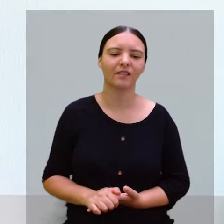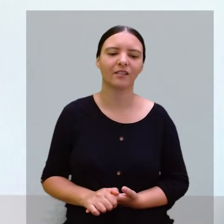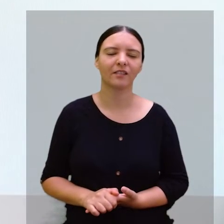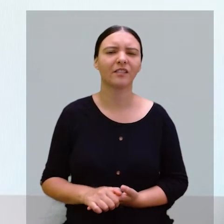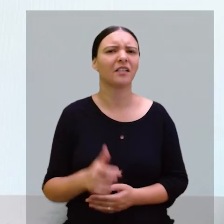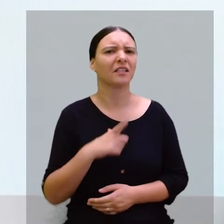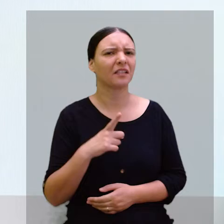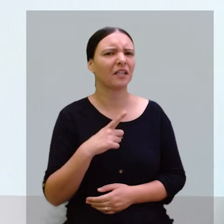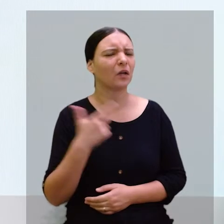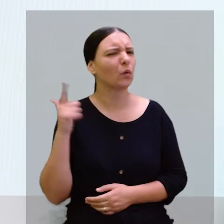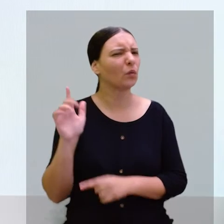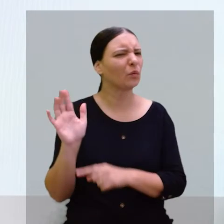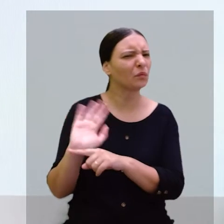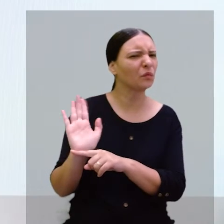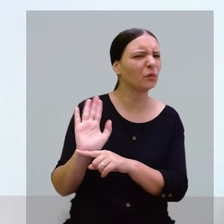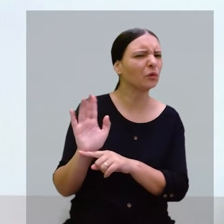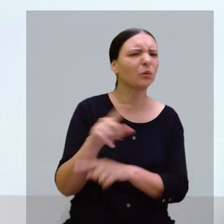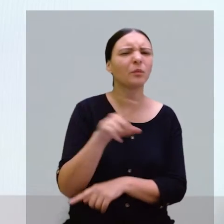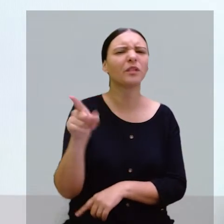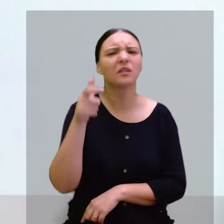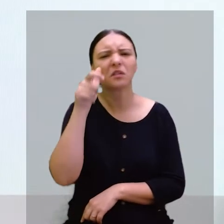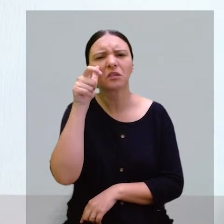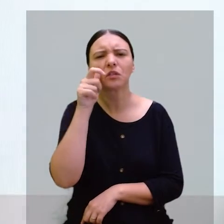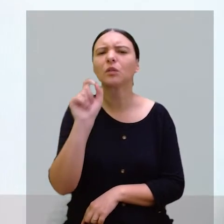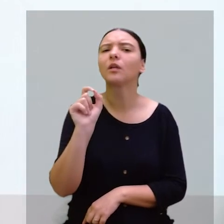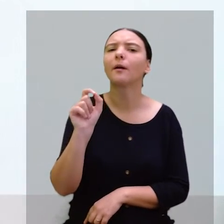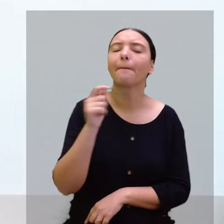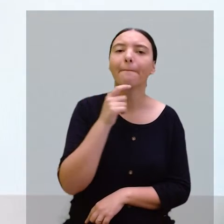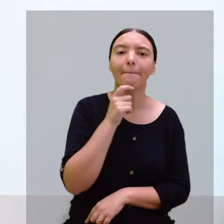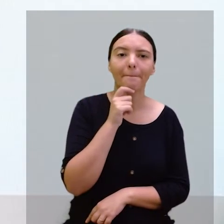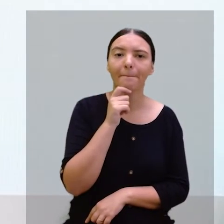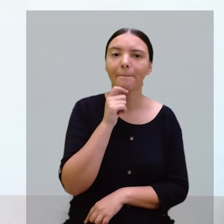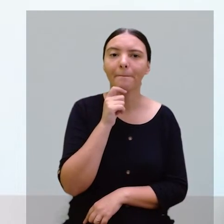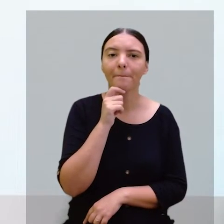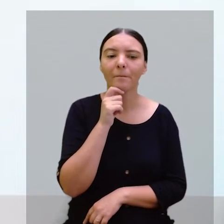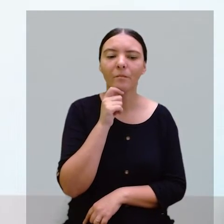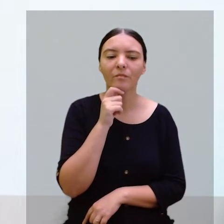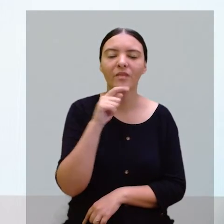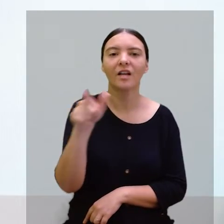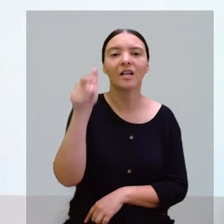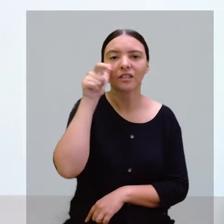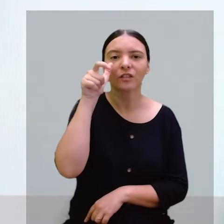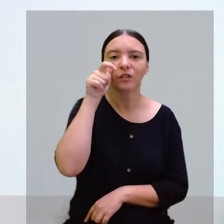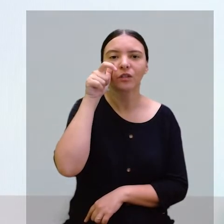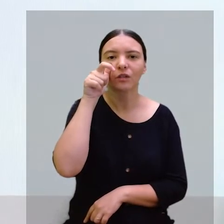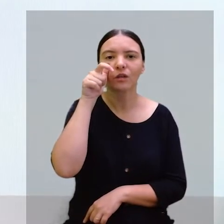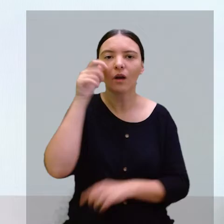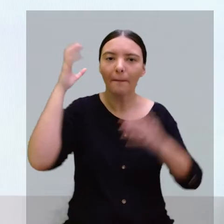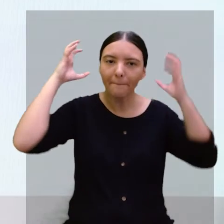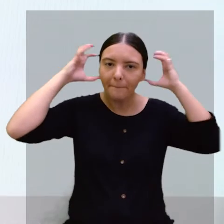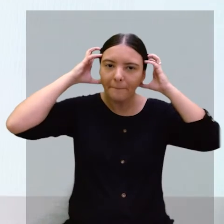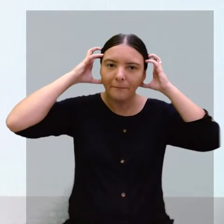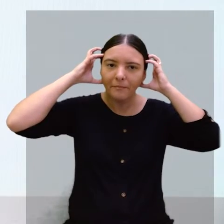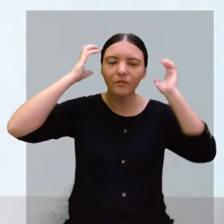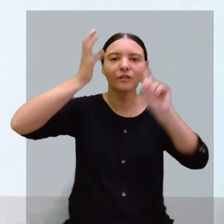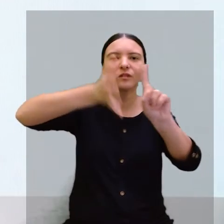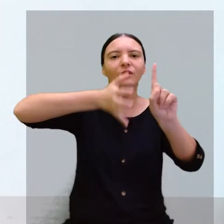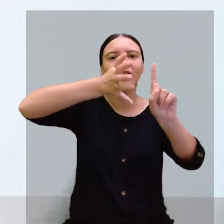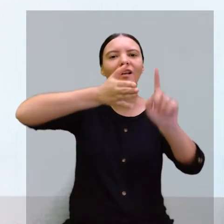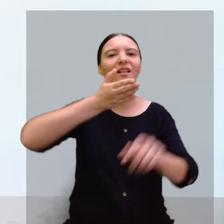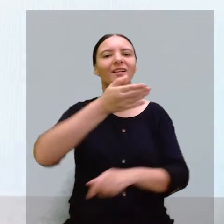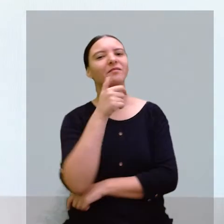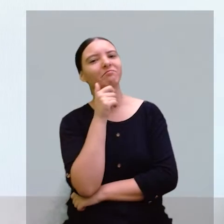Tem algum filme? O que vocês estão ouvindo, vendo? Tem um cara ali assistindo a palestra com fone de ouvido. Por exemplo, deve ser muito